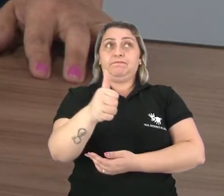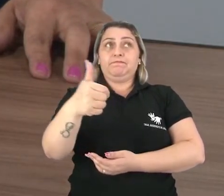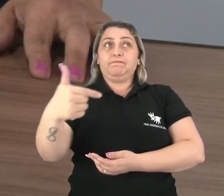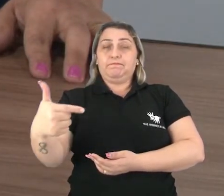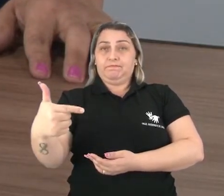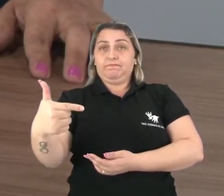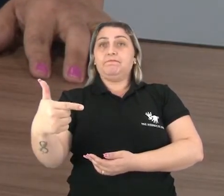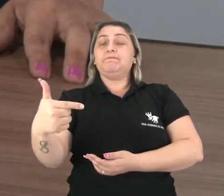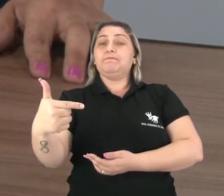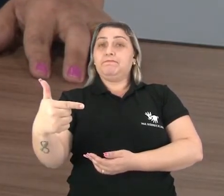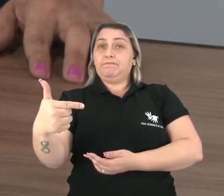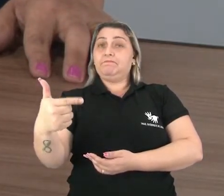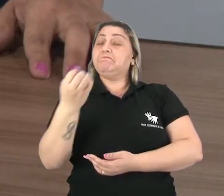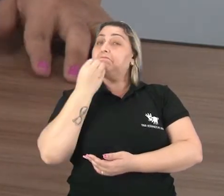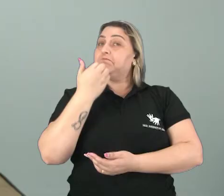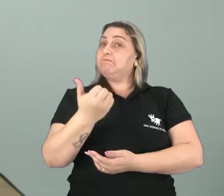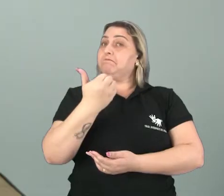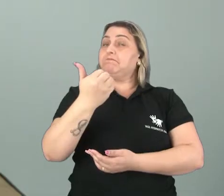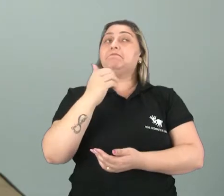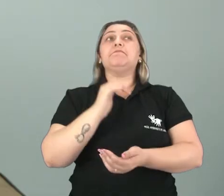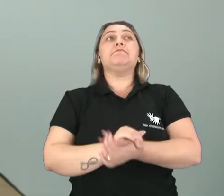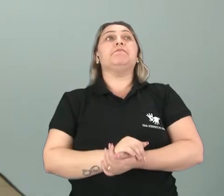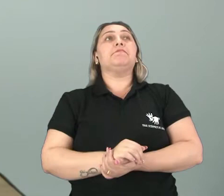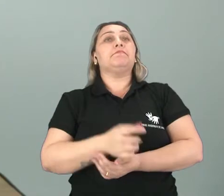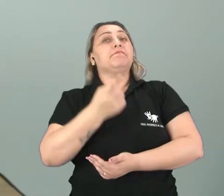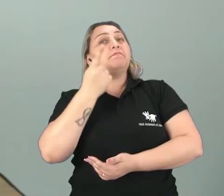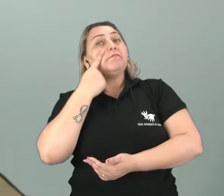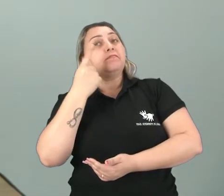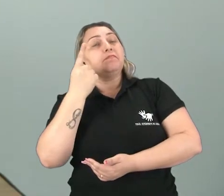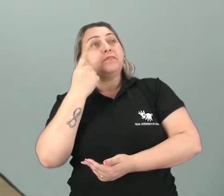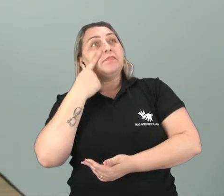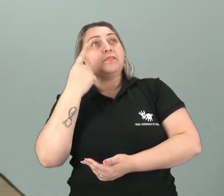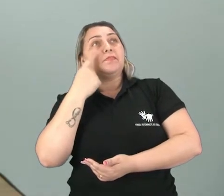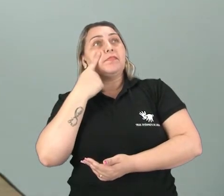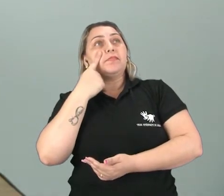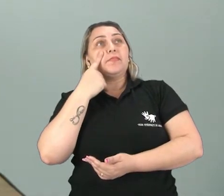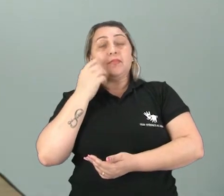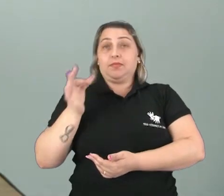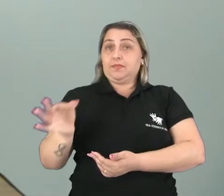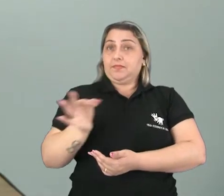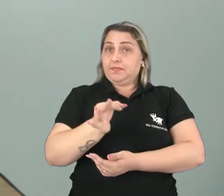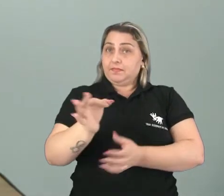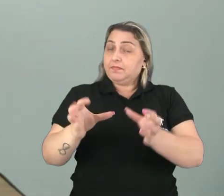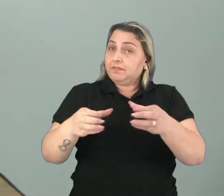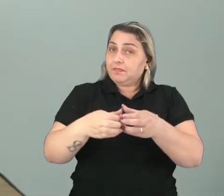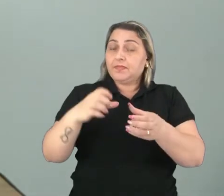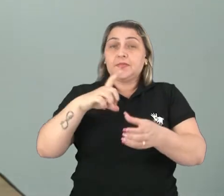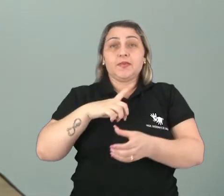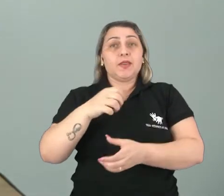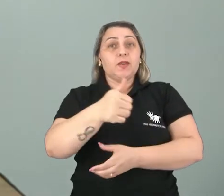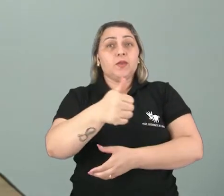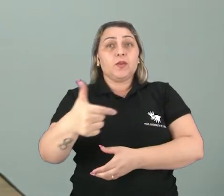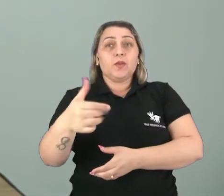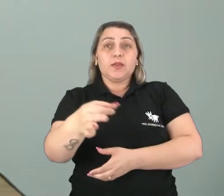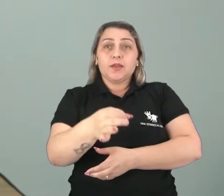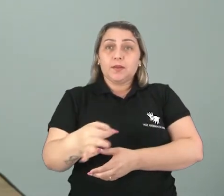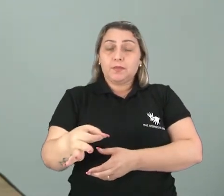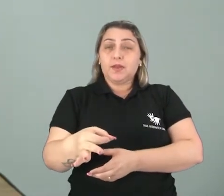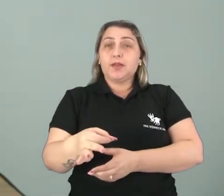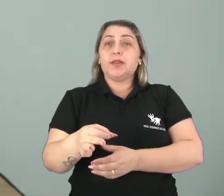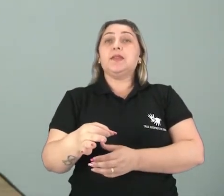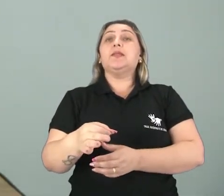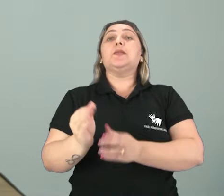11, 12. Muito bem. Nós verificamos que aqui na coleção de tampas, nós só temos 12